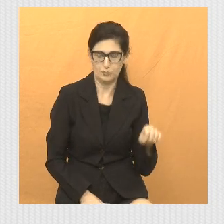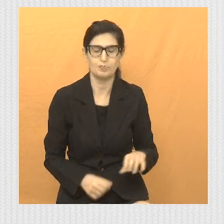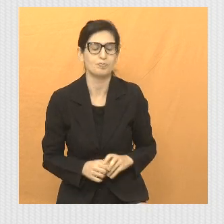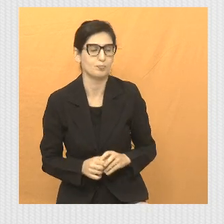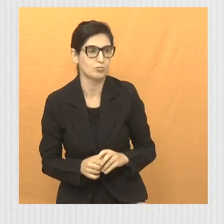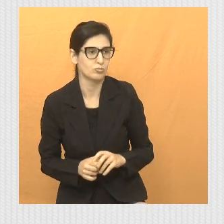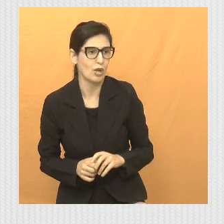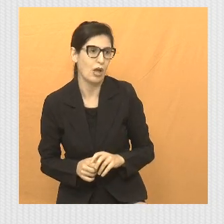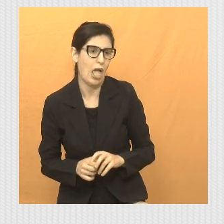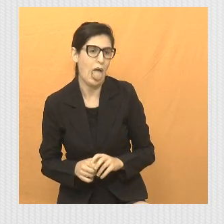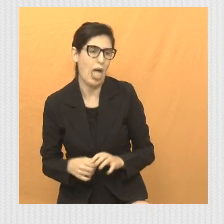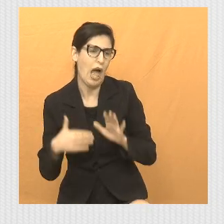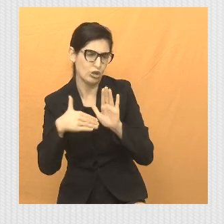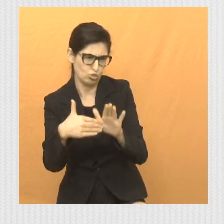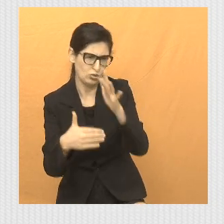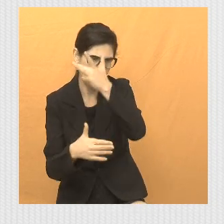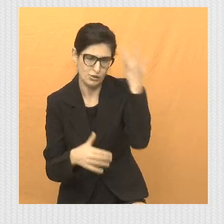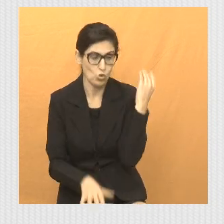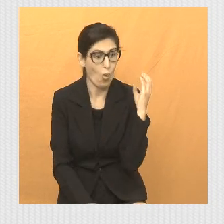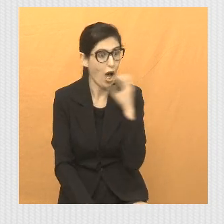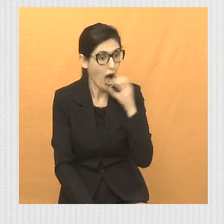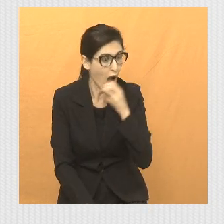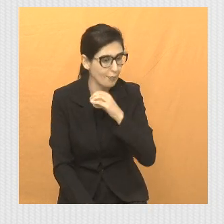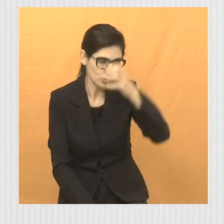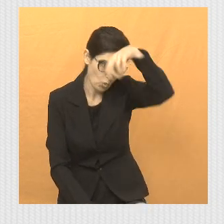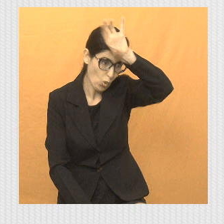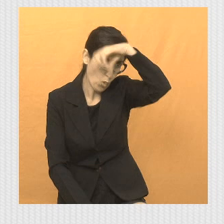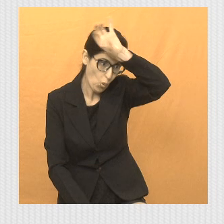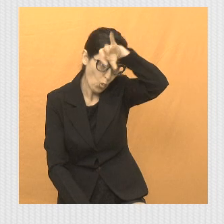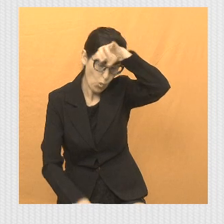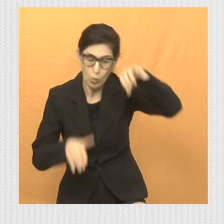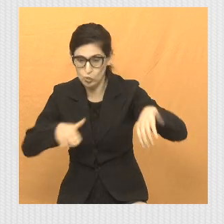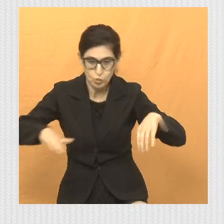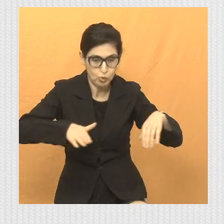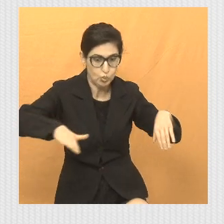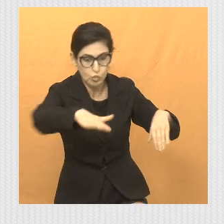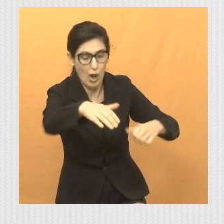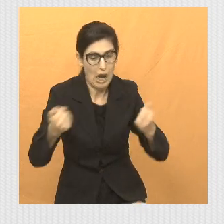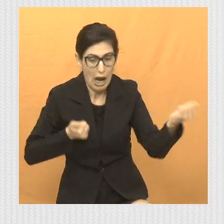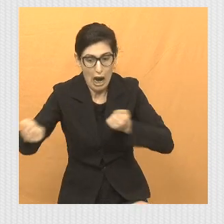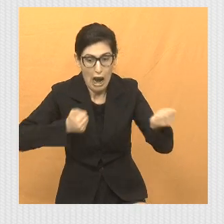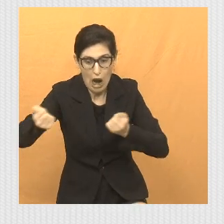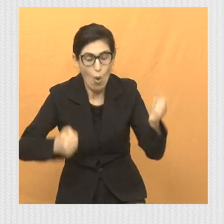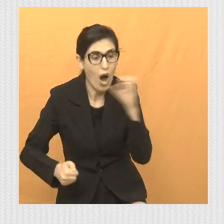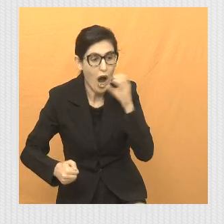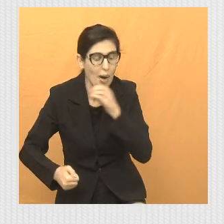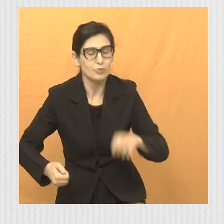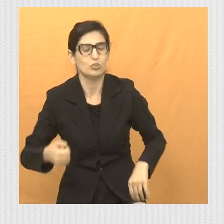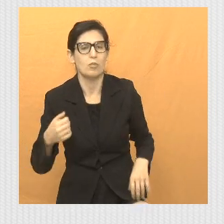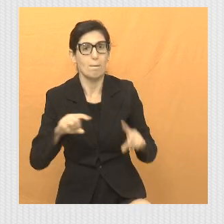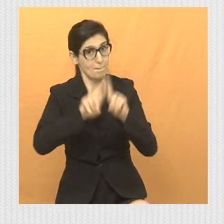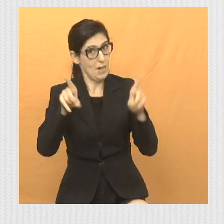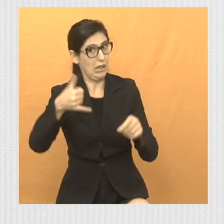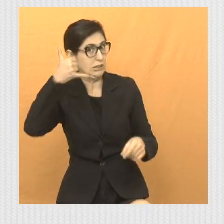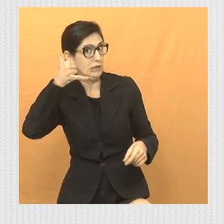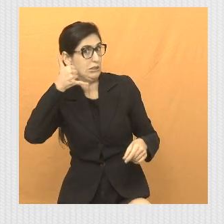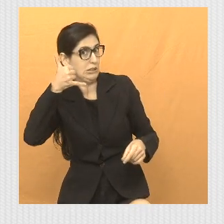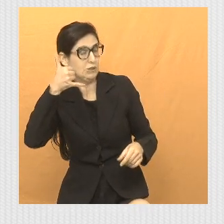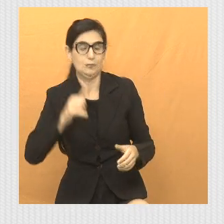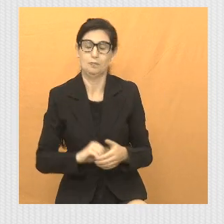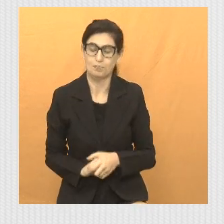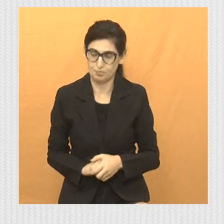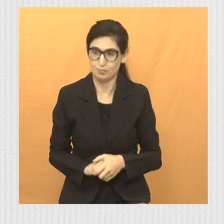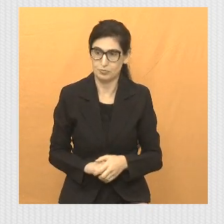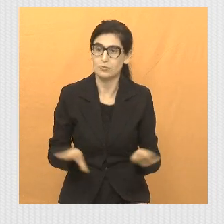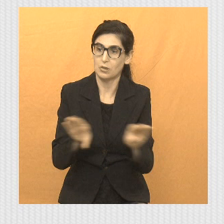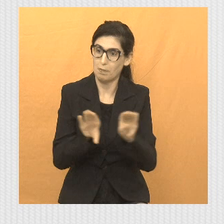e avançado. Tempo médio de resposta total entre a solicitação telefônica de atendimento e